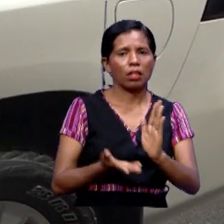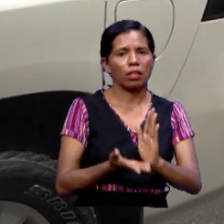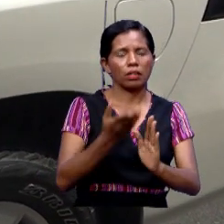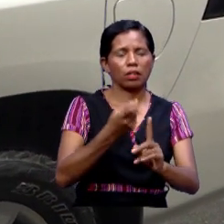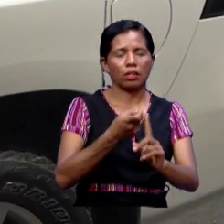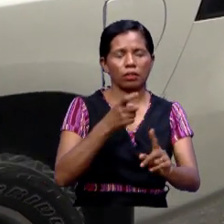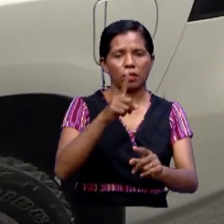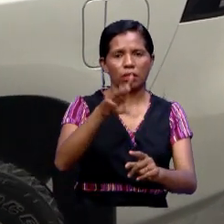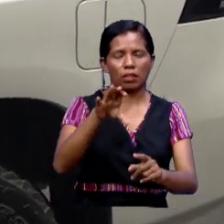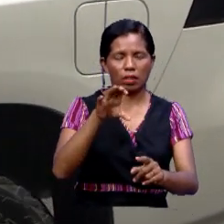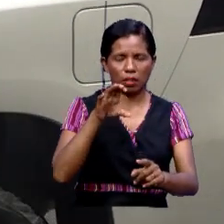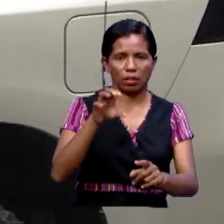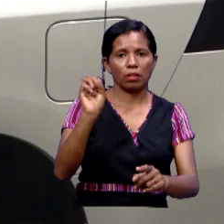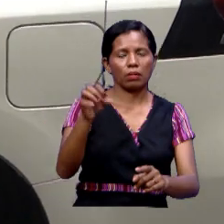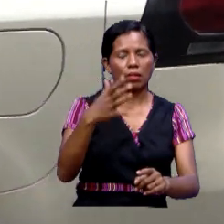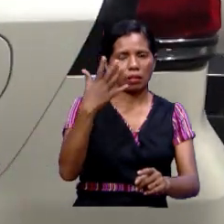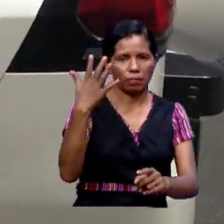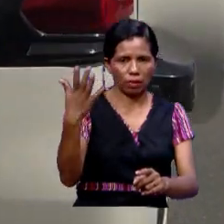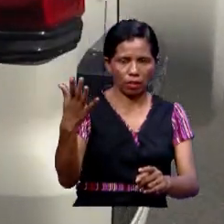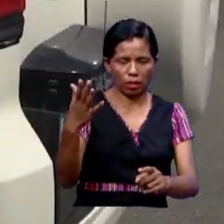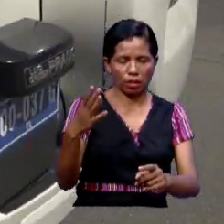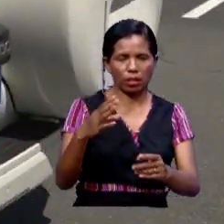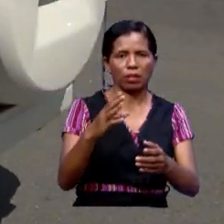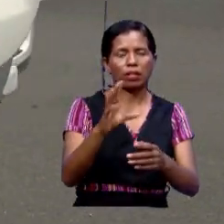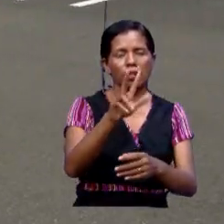dólar atus ida sanulu resin lima, ba dólar atus ida